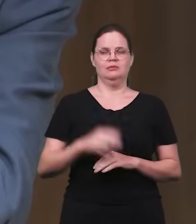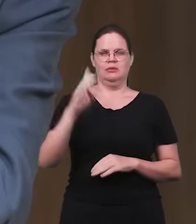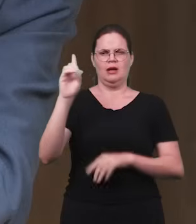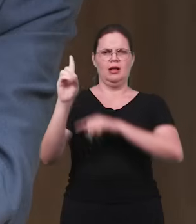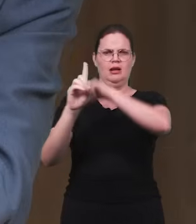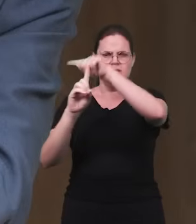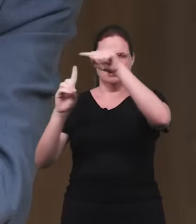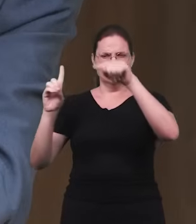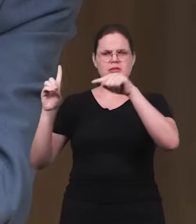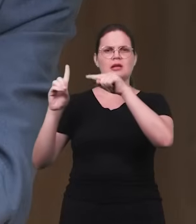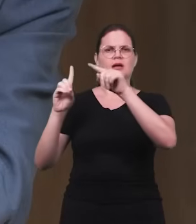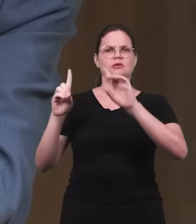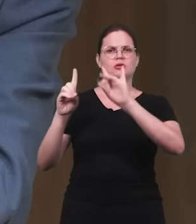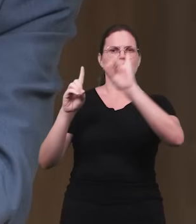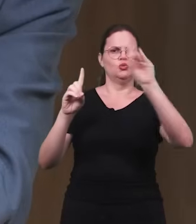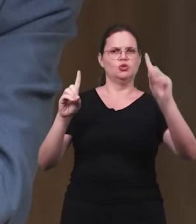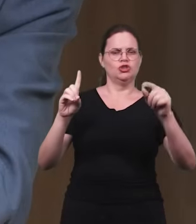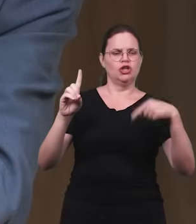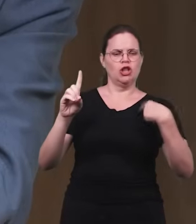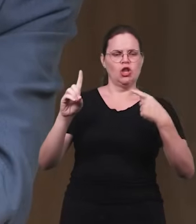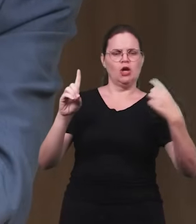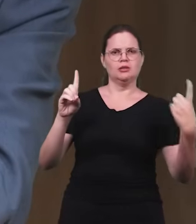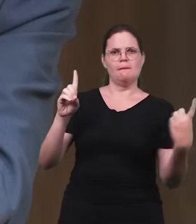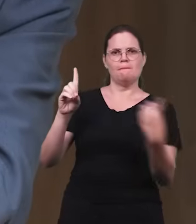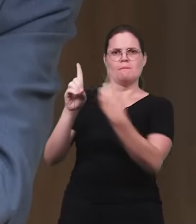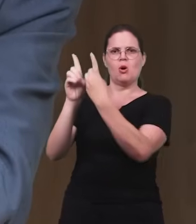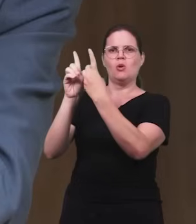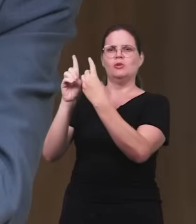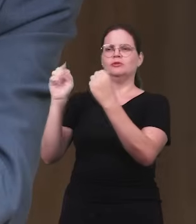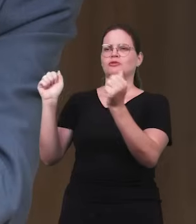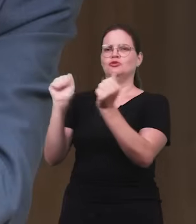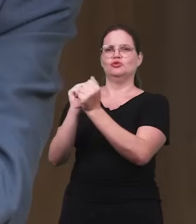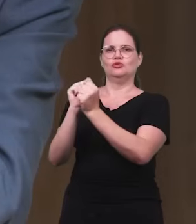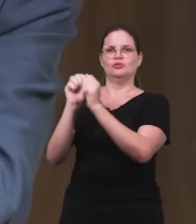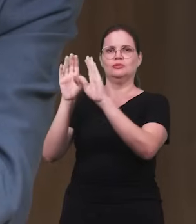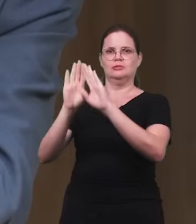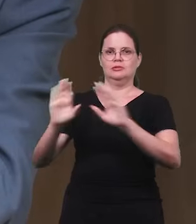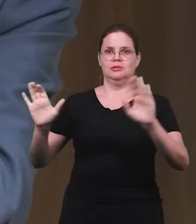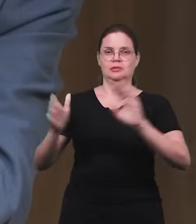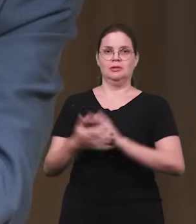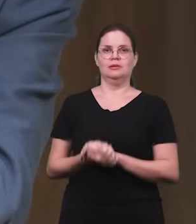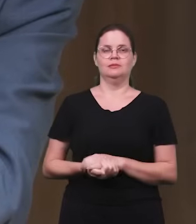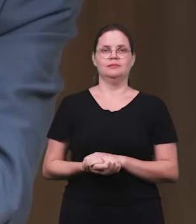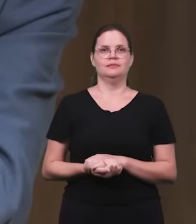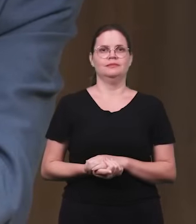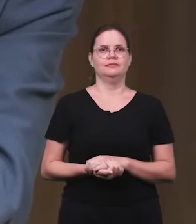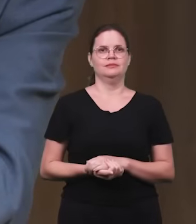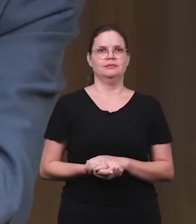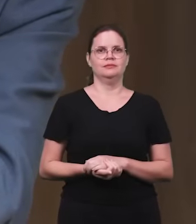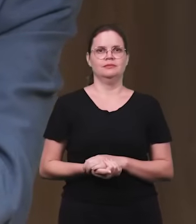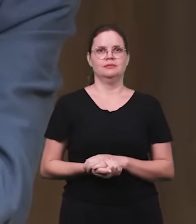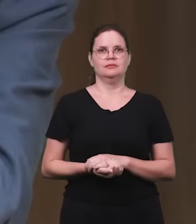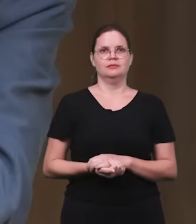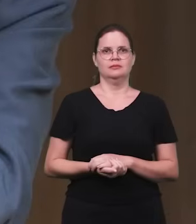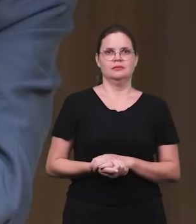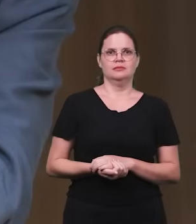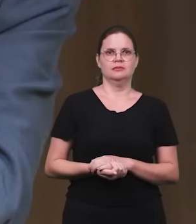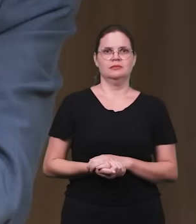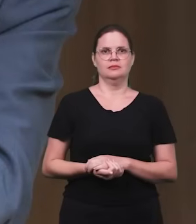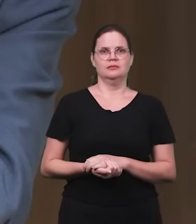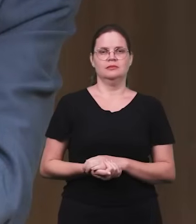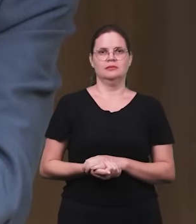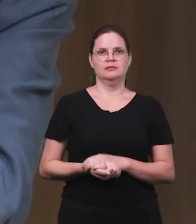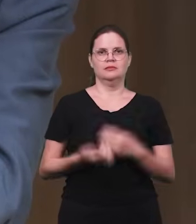é santo, que um dia todos nós vamos estar com ele. E aparentemente, assim, o convite dele, humanamente